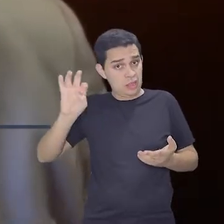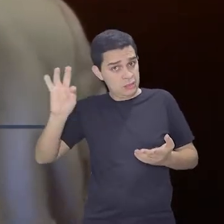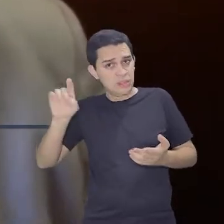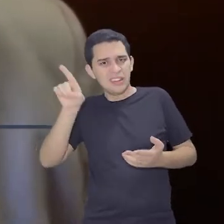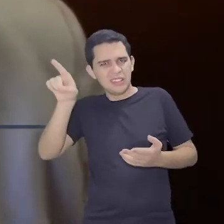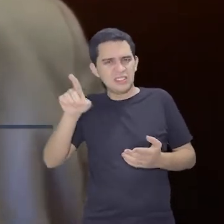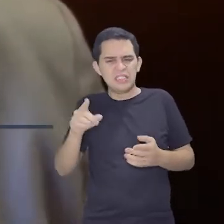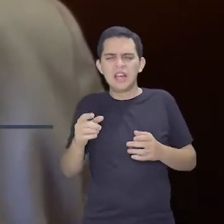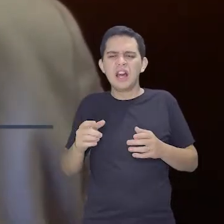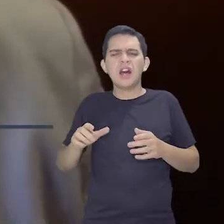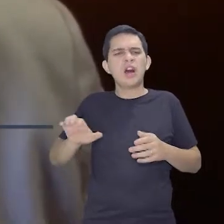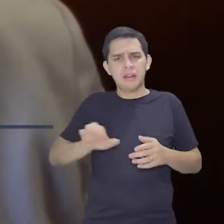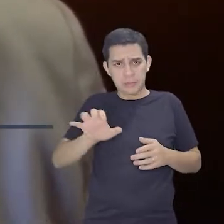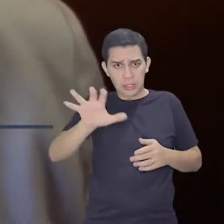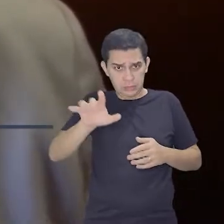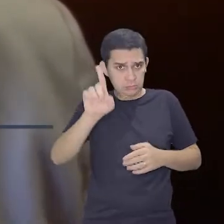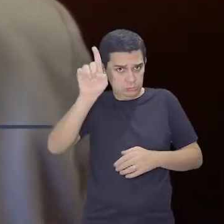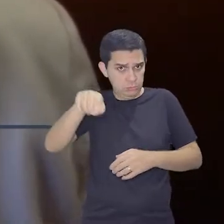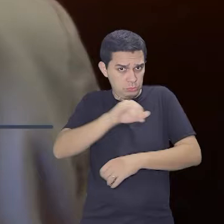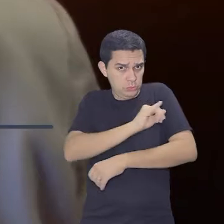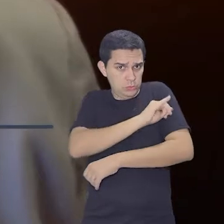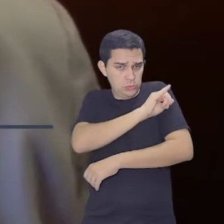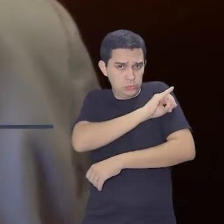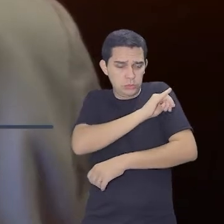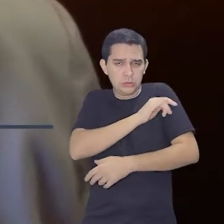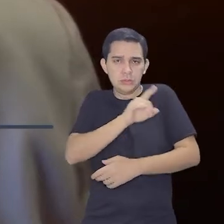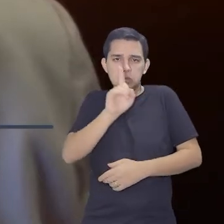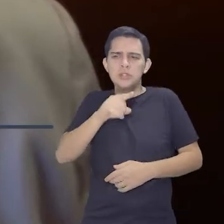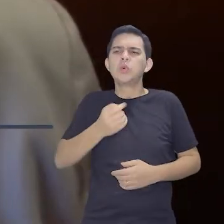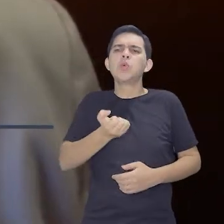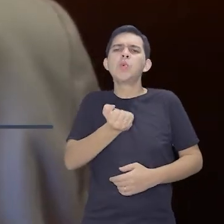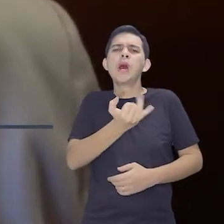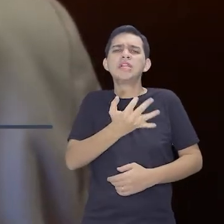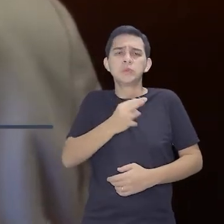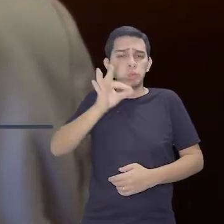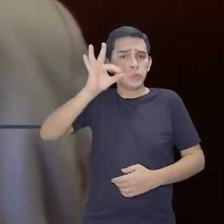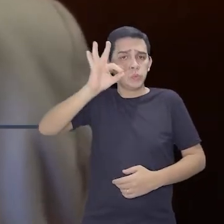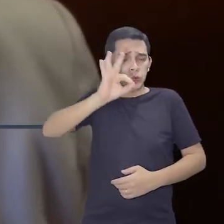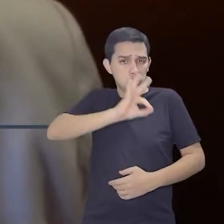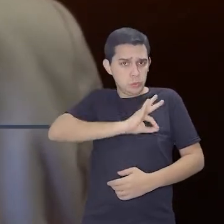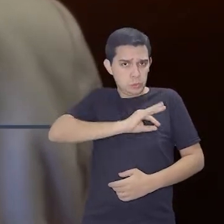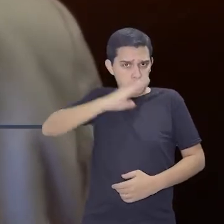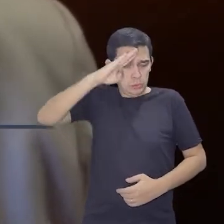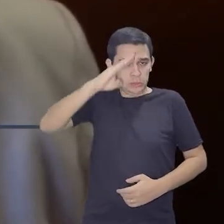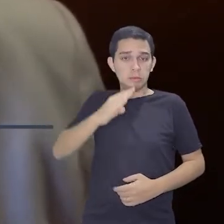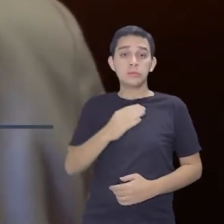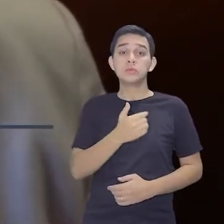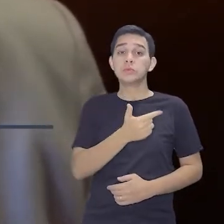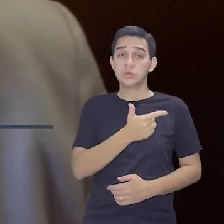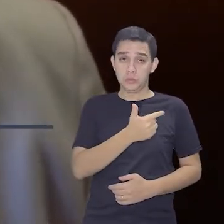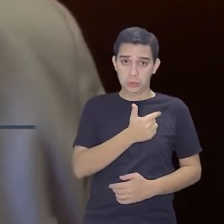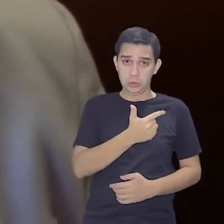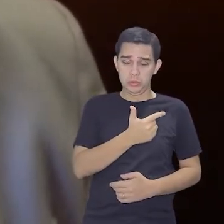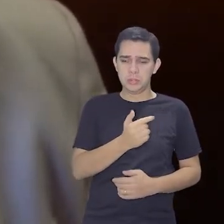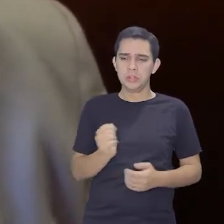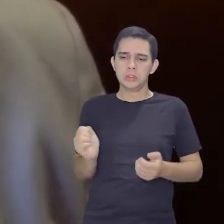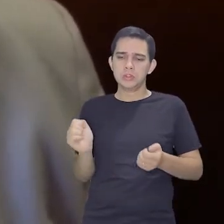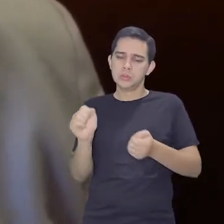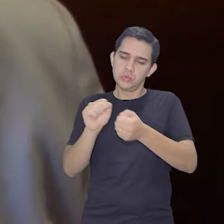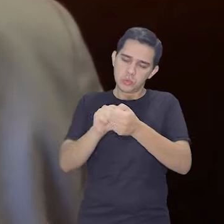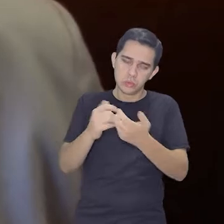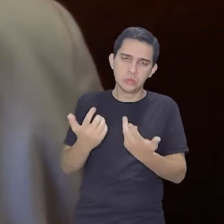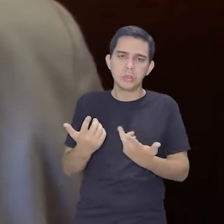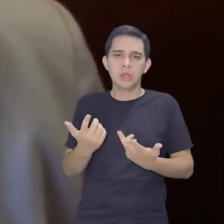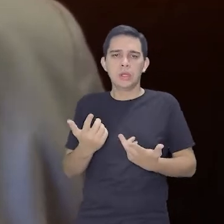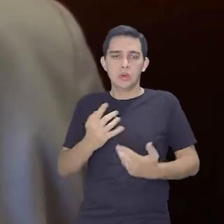diretamente, que seriam 12, mais o, vamos dizer assim, comandante ou oficial superior